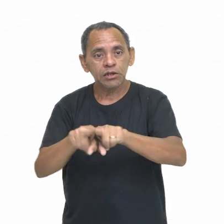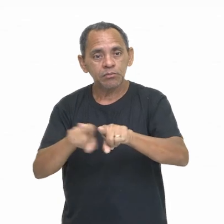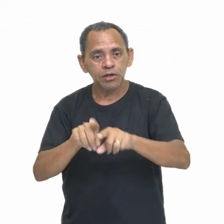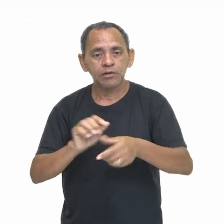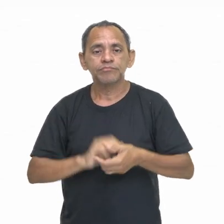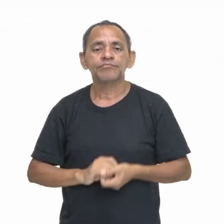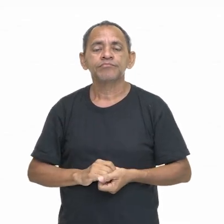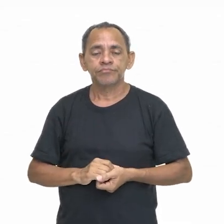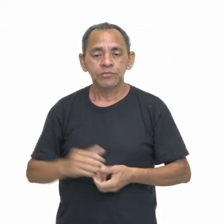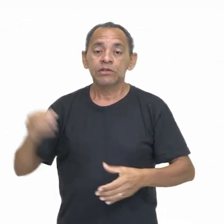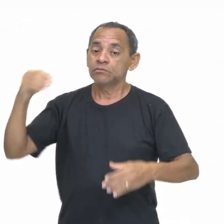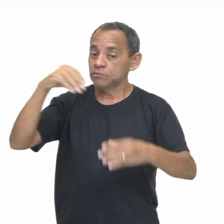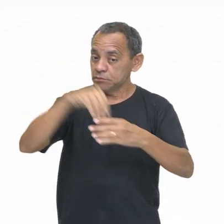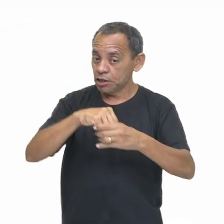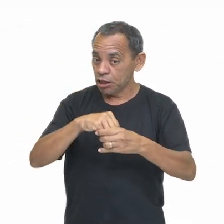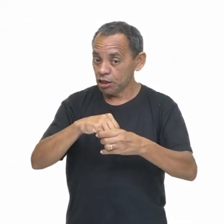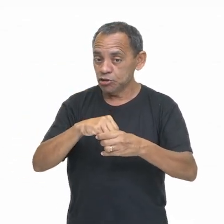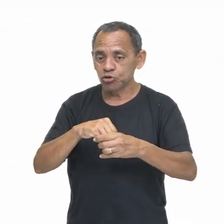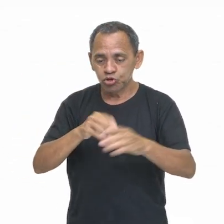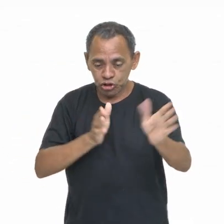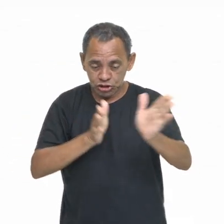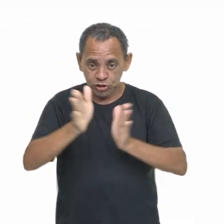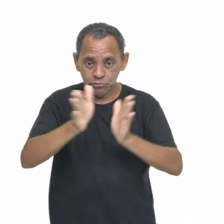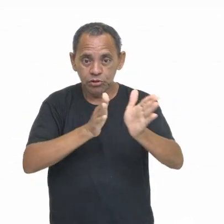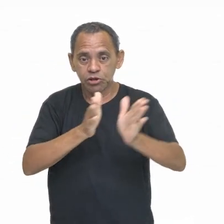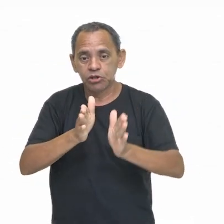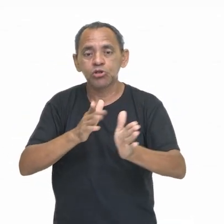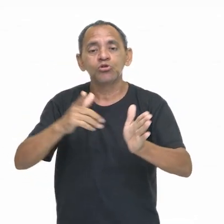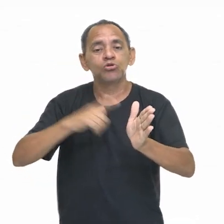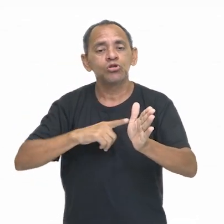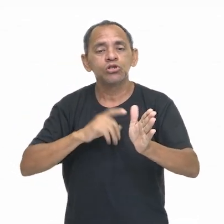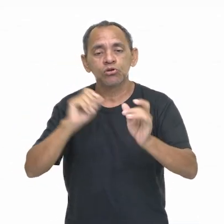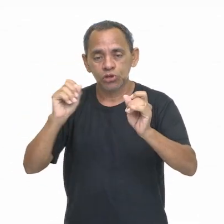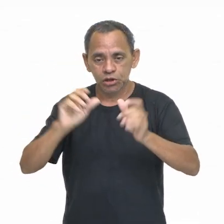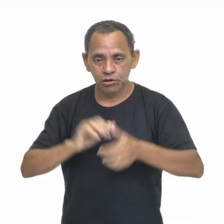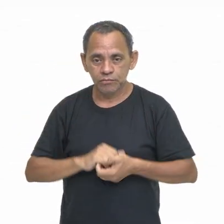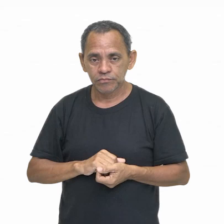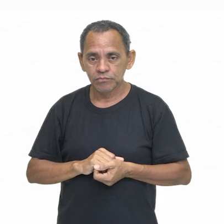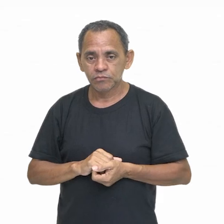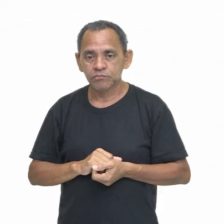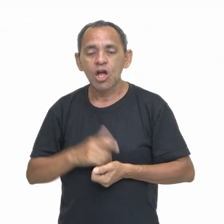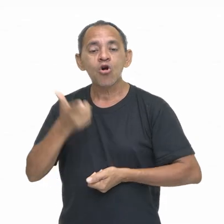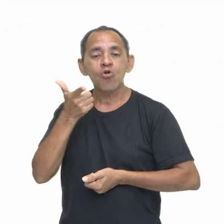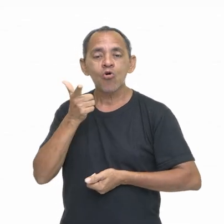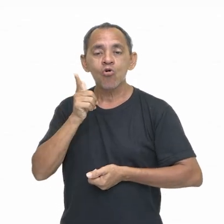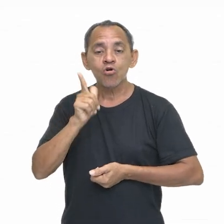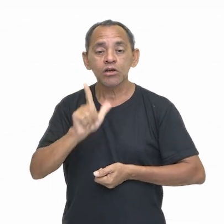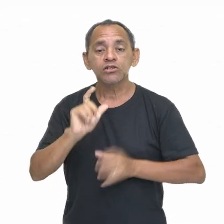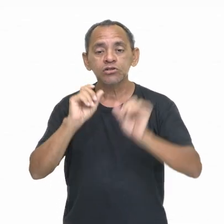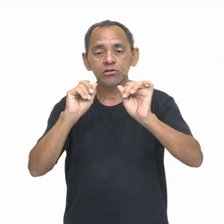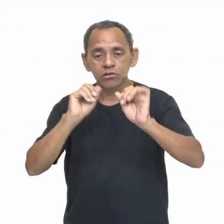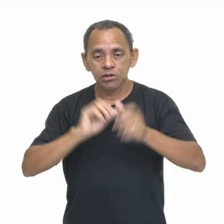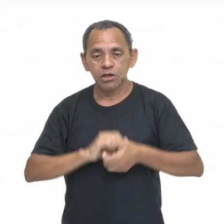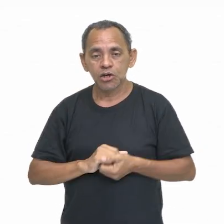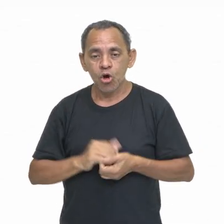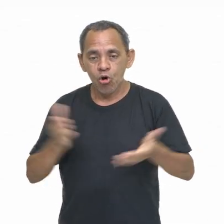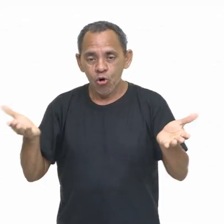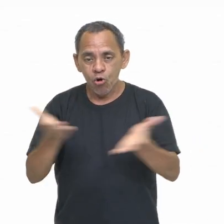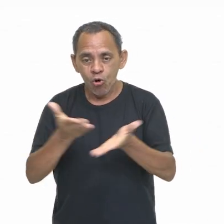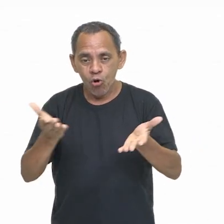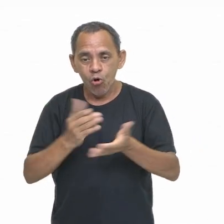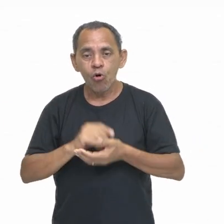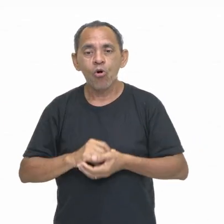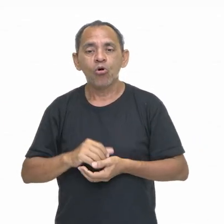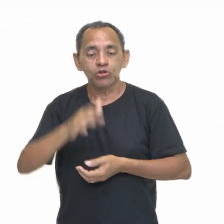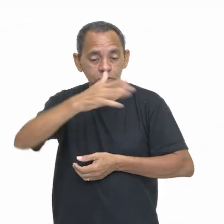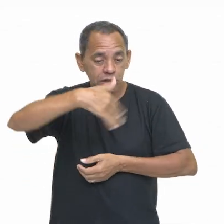Médio Império, dessa dinastia, que vai haver a conquista daquilo que hoje são os